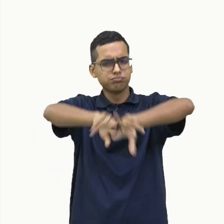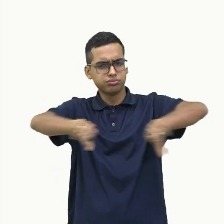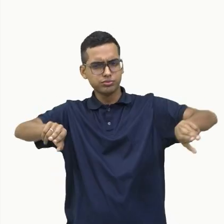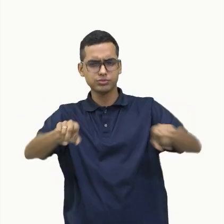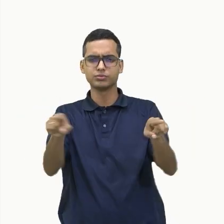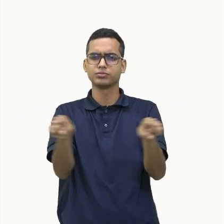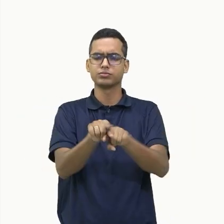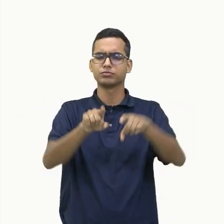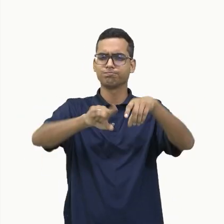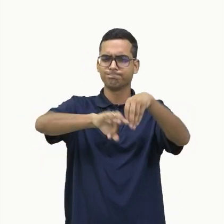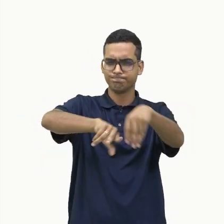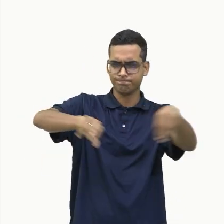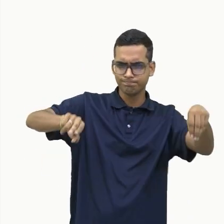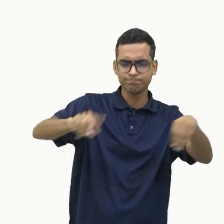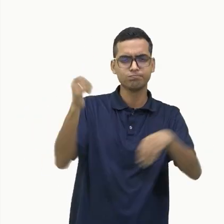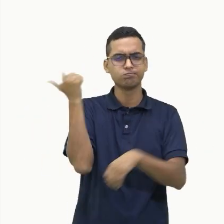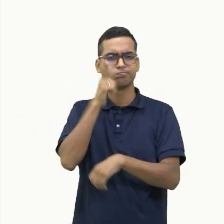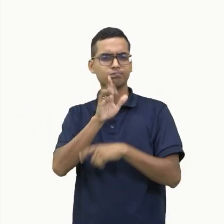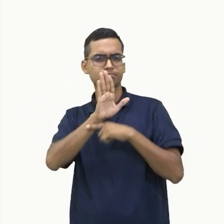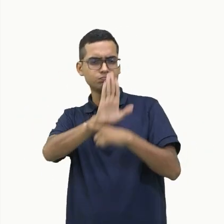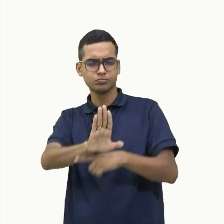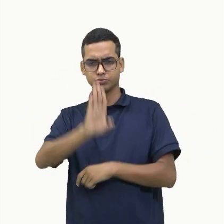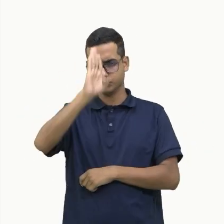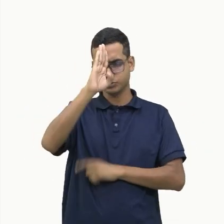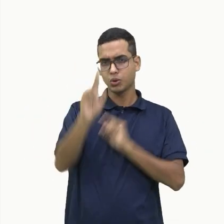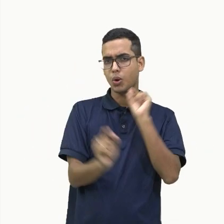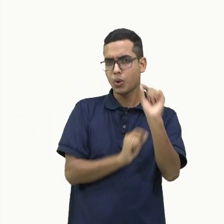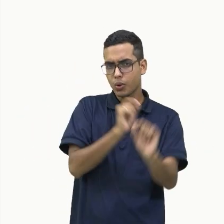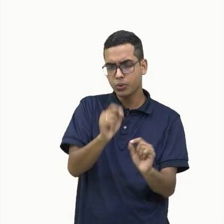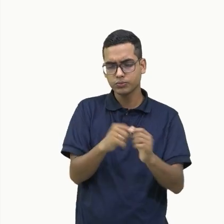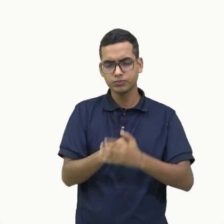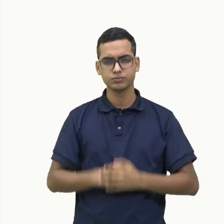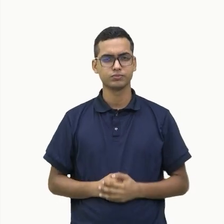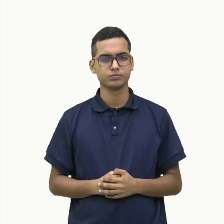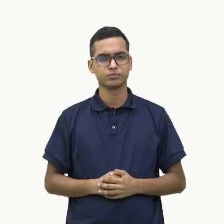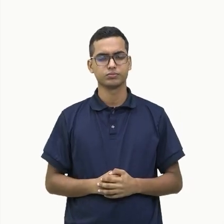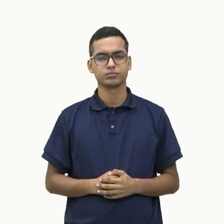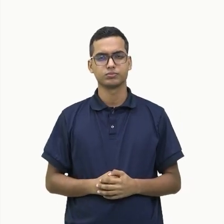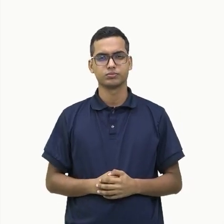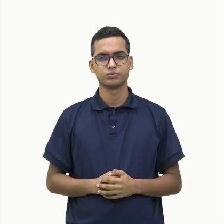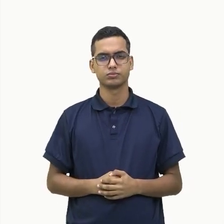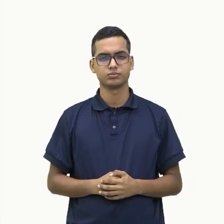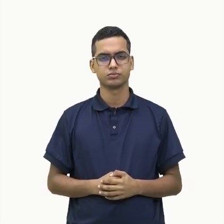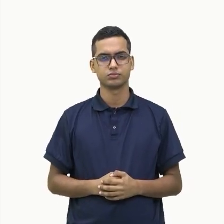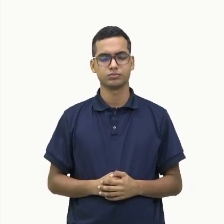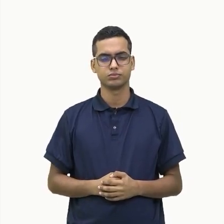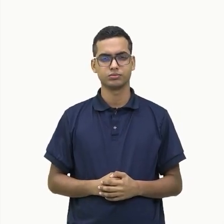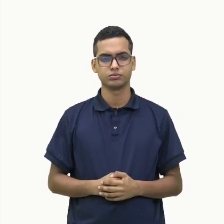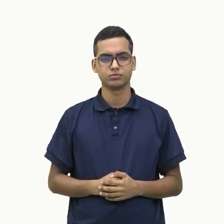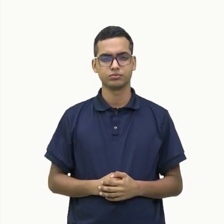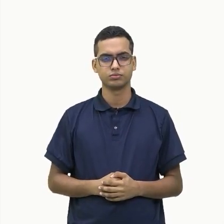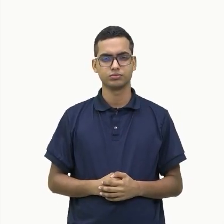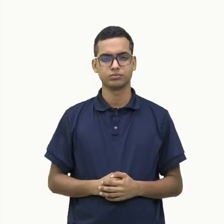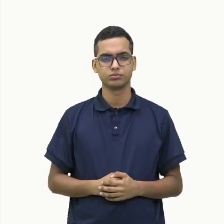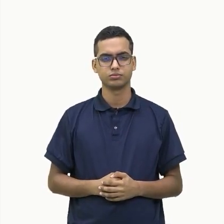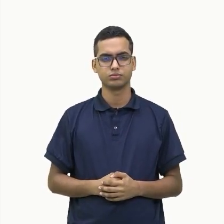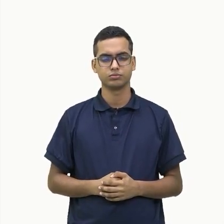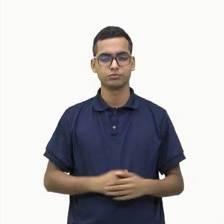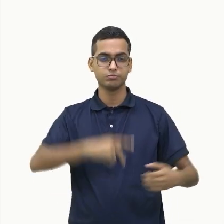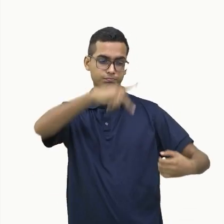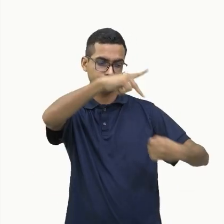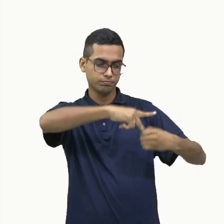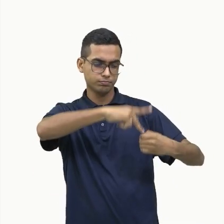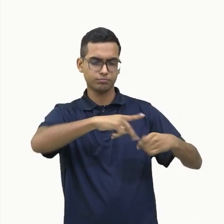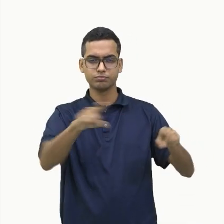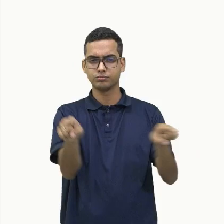acabam ajudando, né, principalmente aí em relação às partes do petróleo e do gás